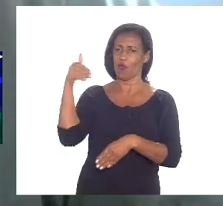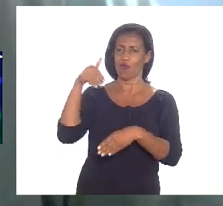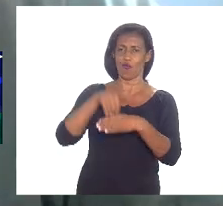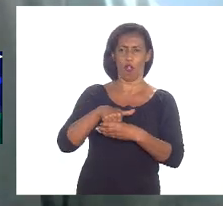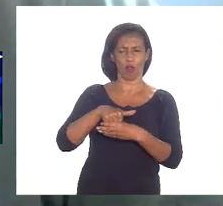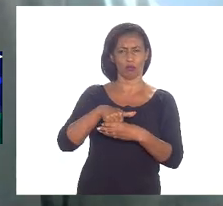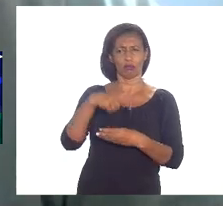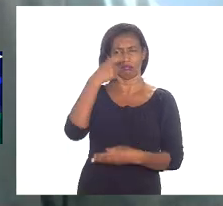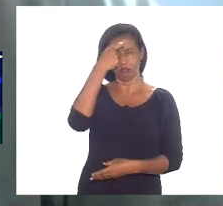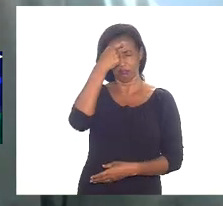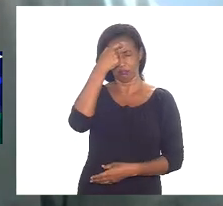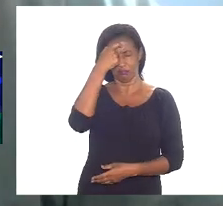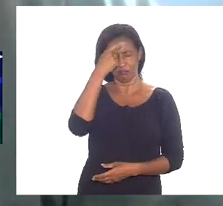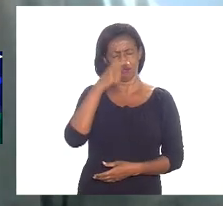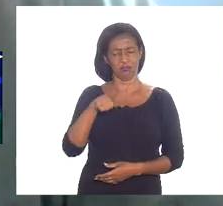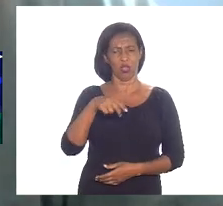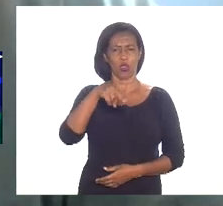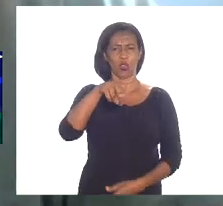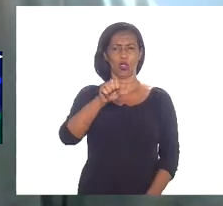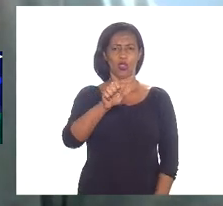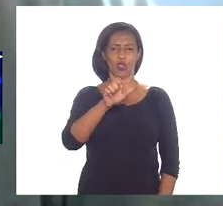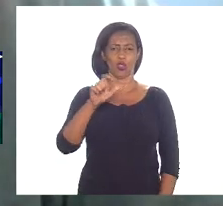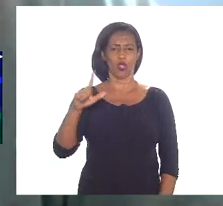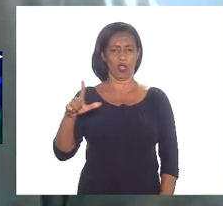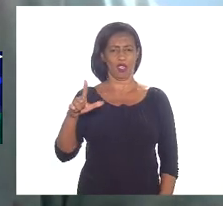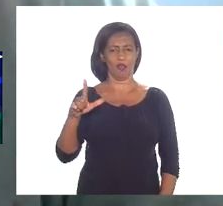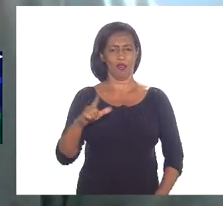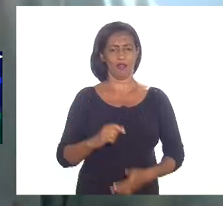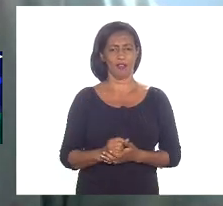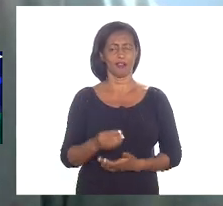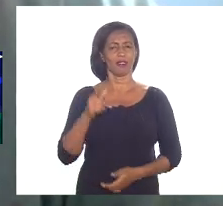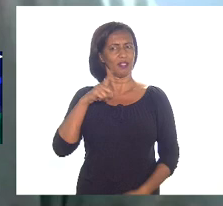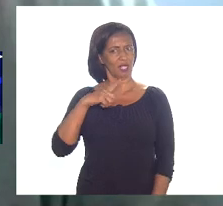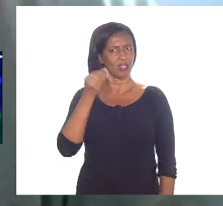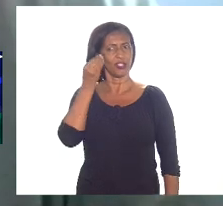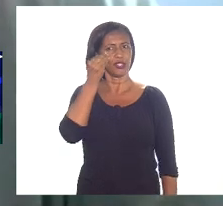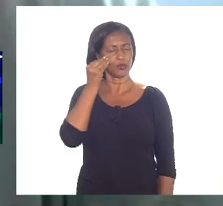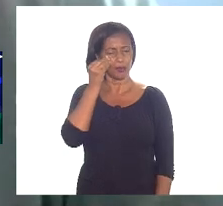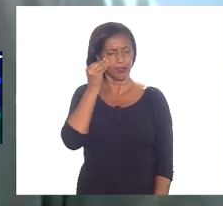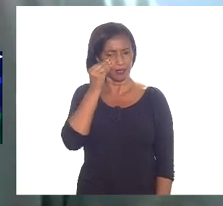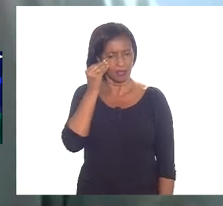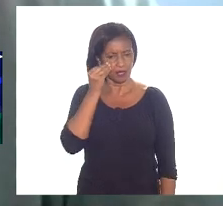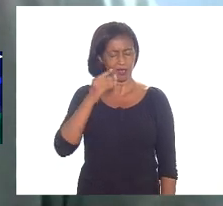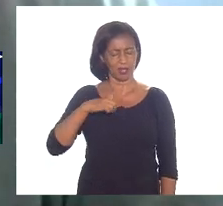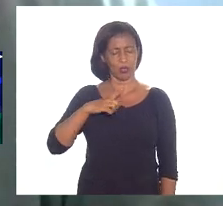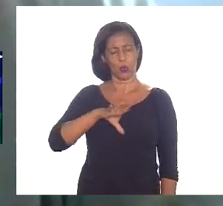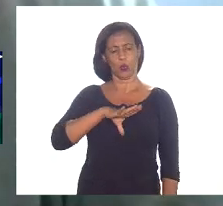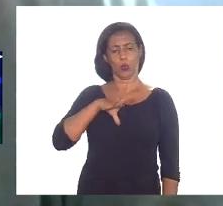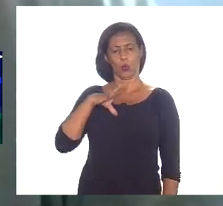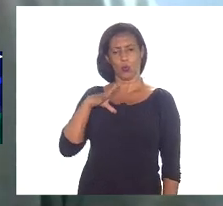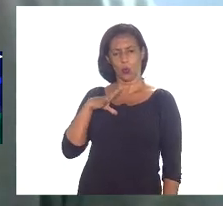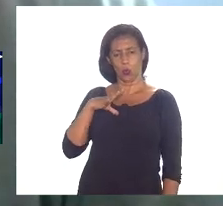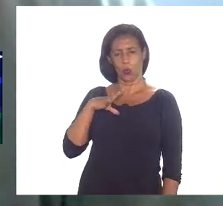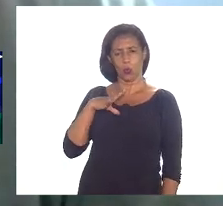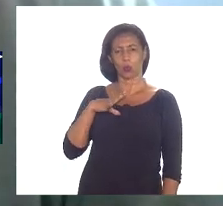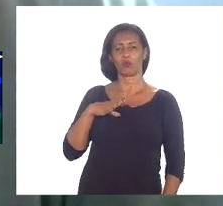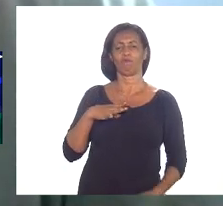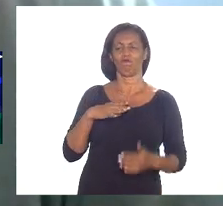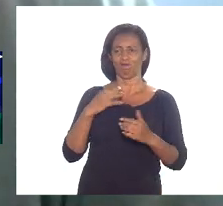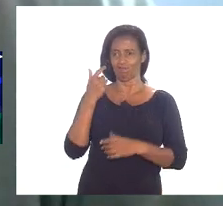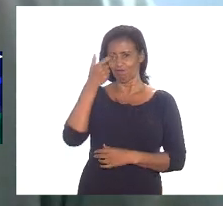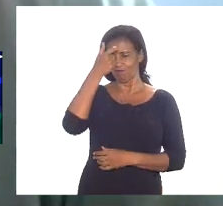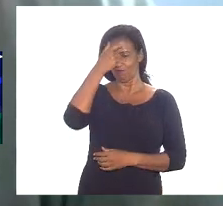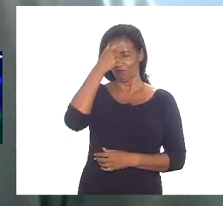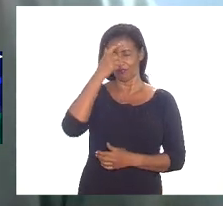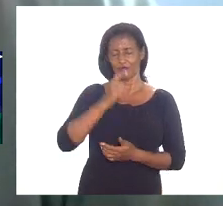voto consciente porque o Noel de Carvalho a experiência tem coragem e tem que ser alimento